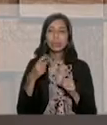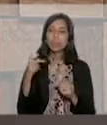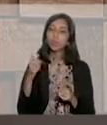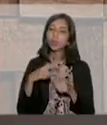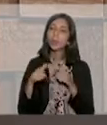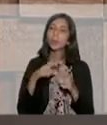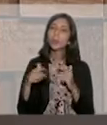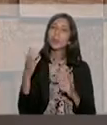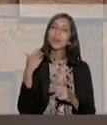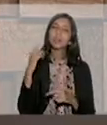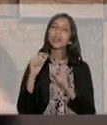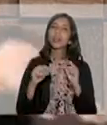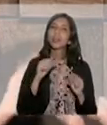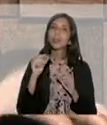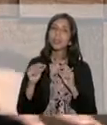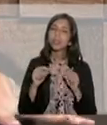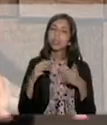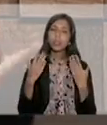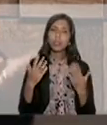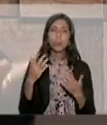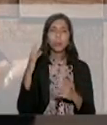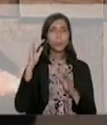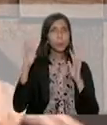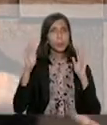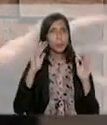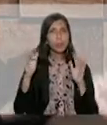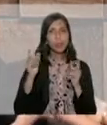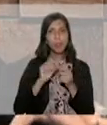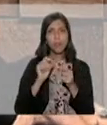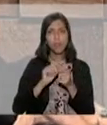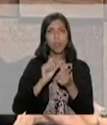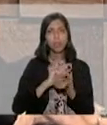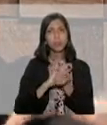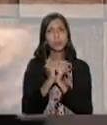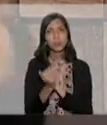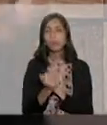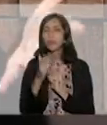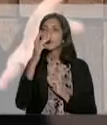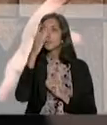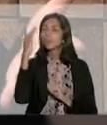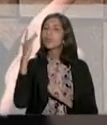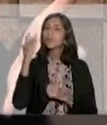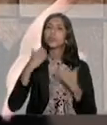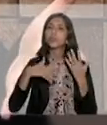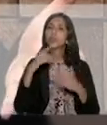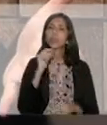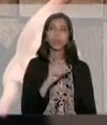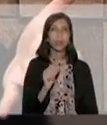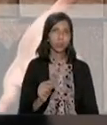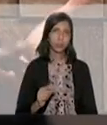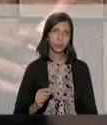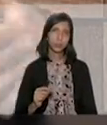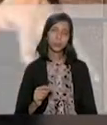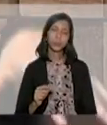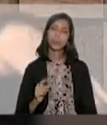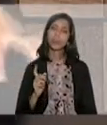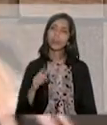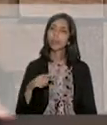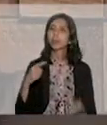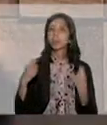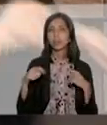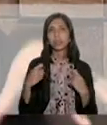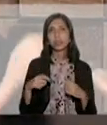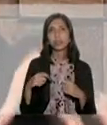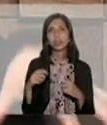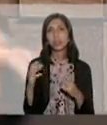qual era o problema da época. Então, eu acho que você tem que pensar, quando você faz uma adaptação, para que público você está falando. Né? E isso você